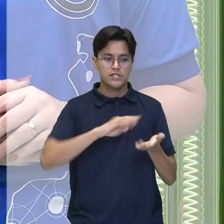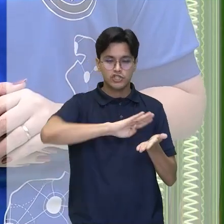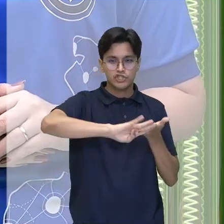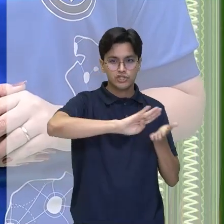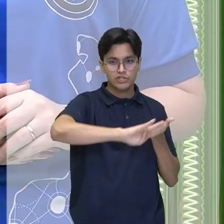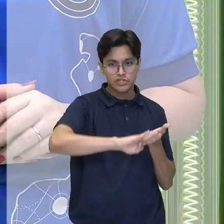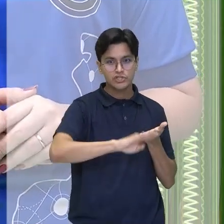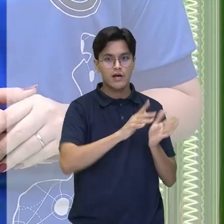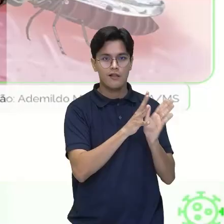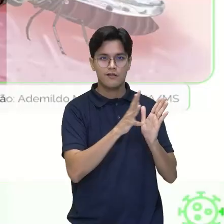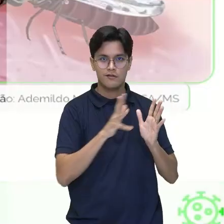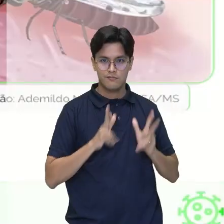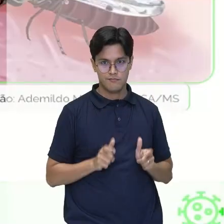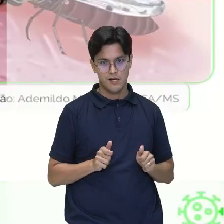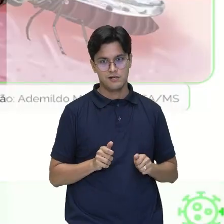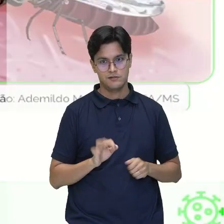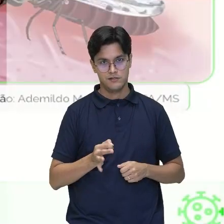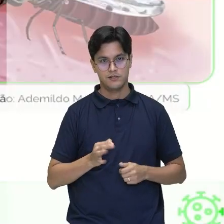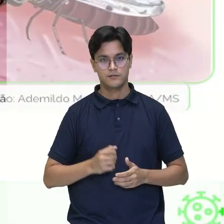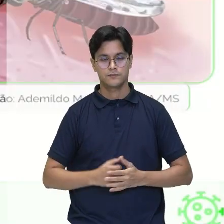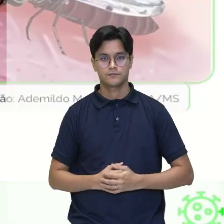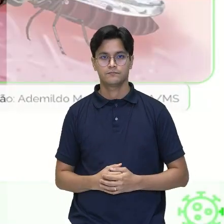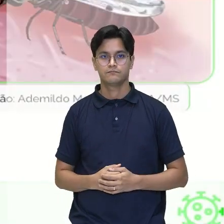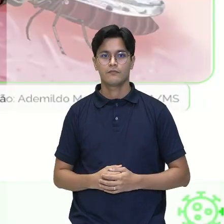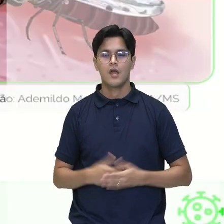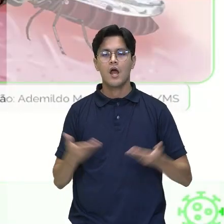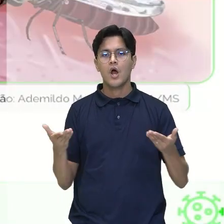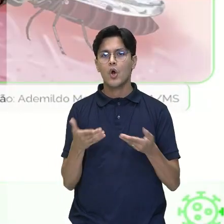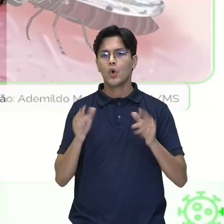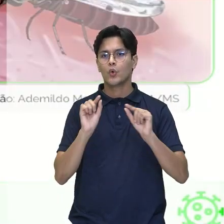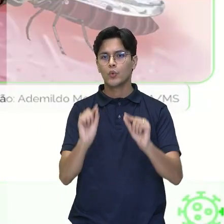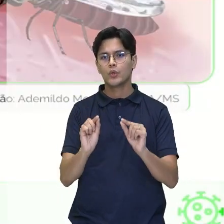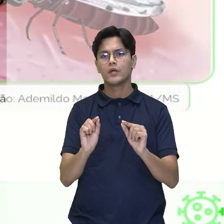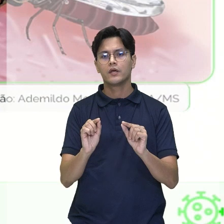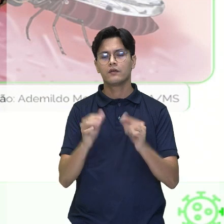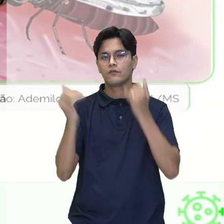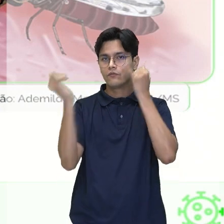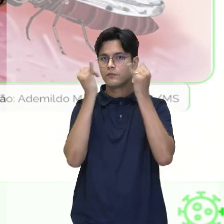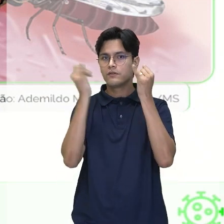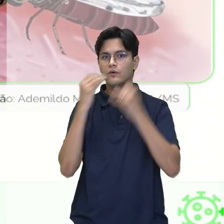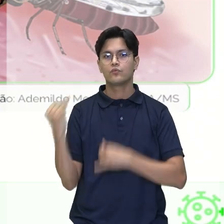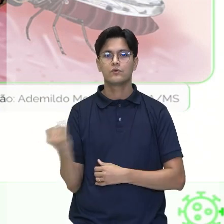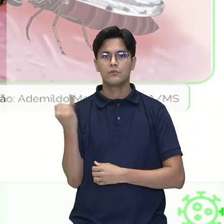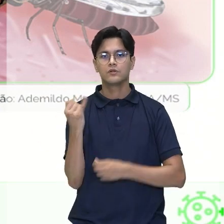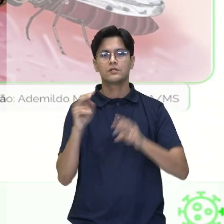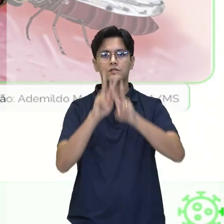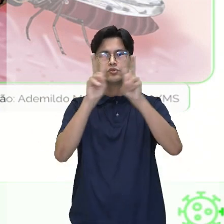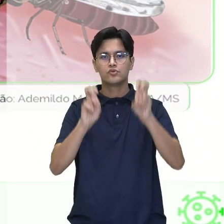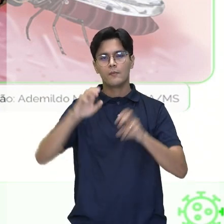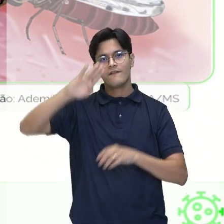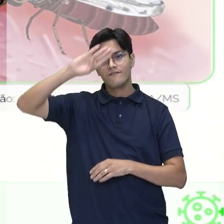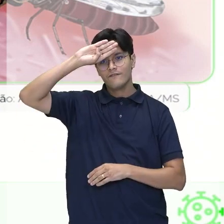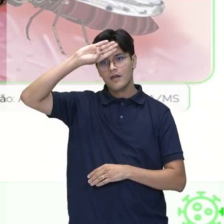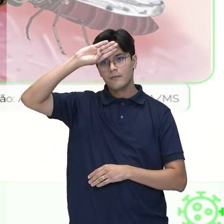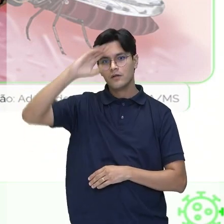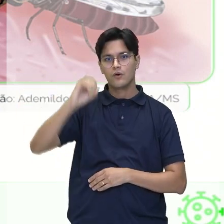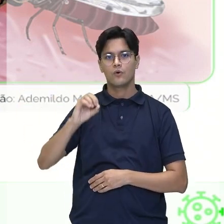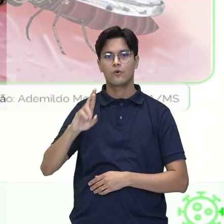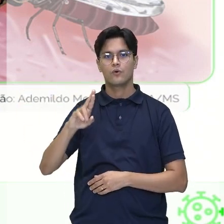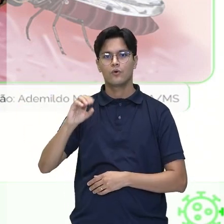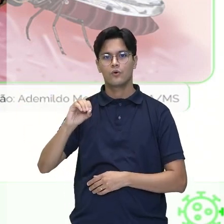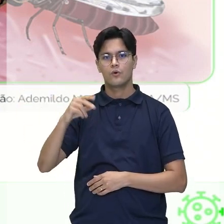uma informação muito importante sobre a febre oropouche. Essa febre, gente, é causada aí por